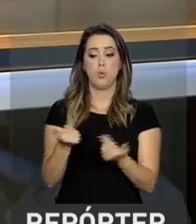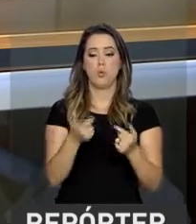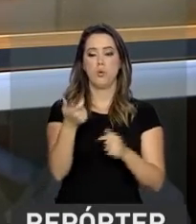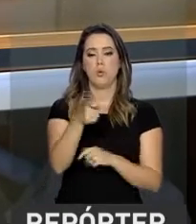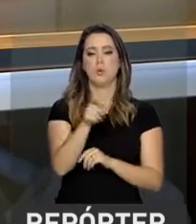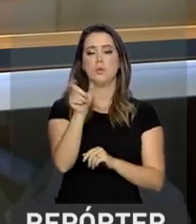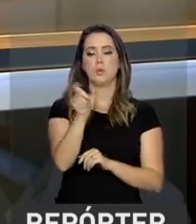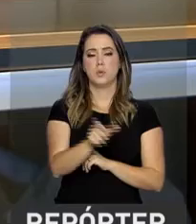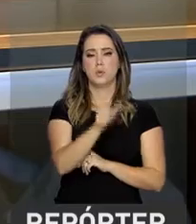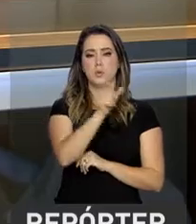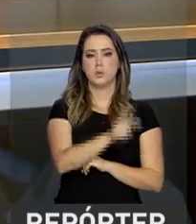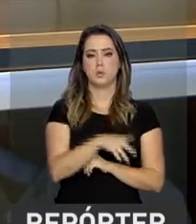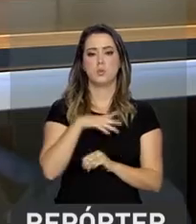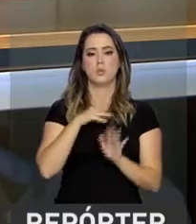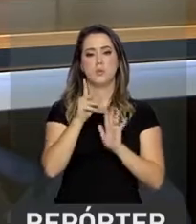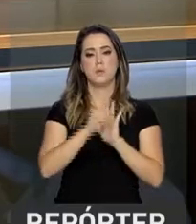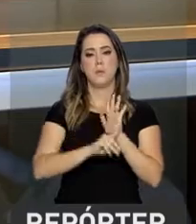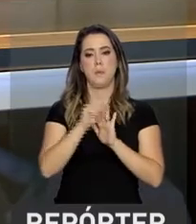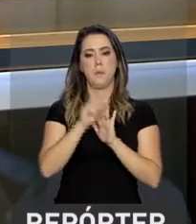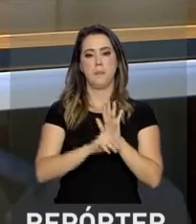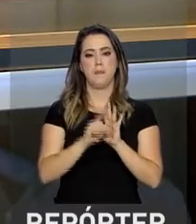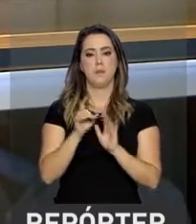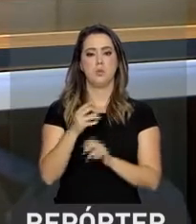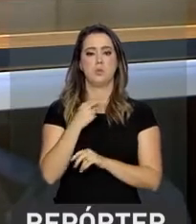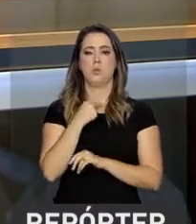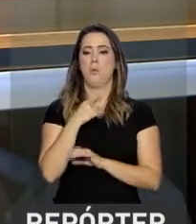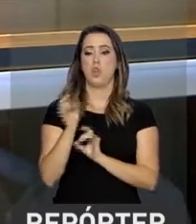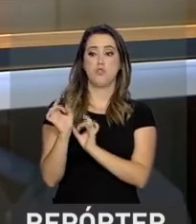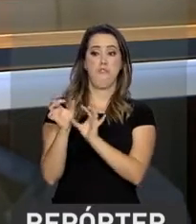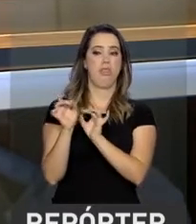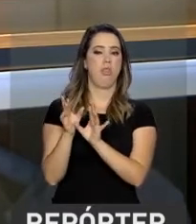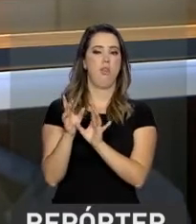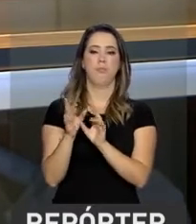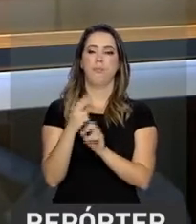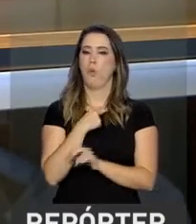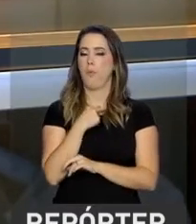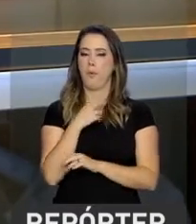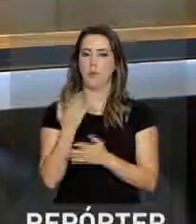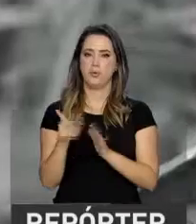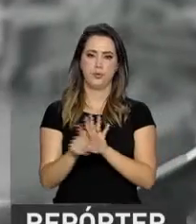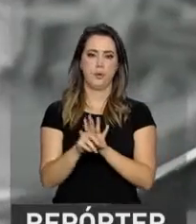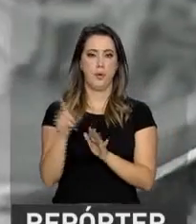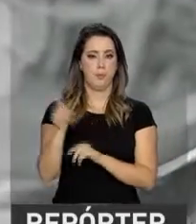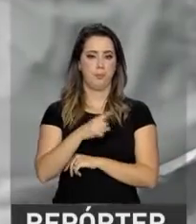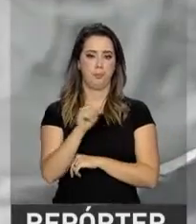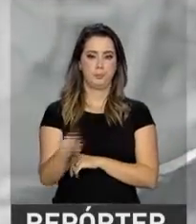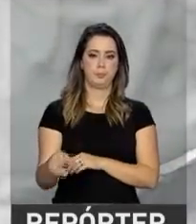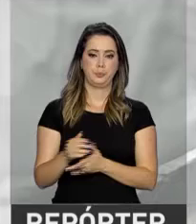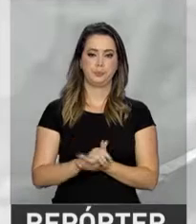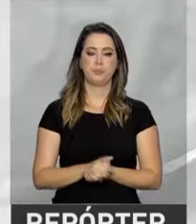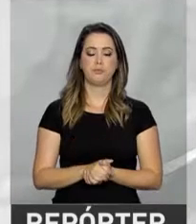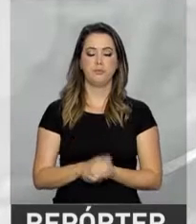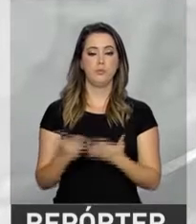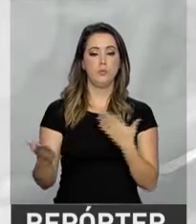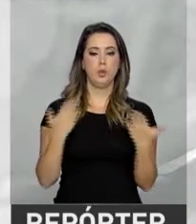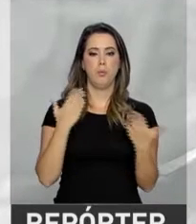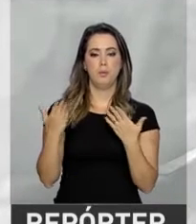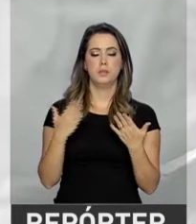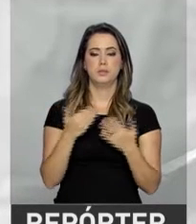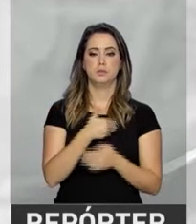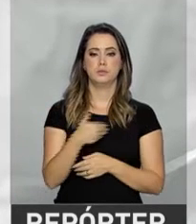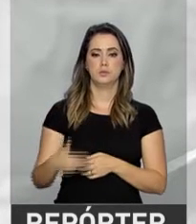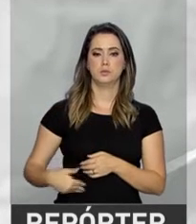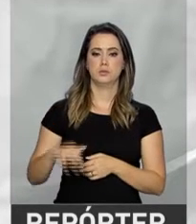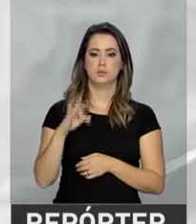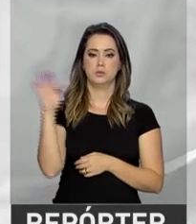rural só não tá só está ali restrita a comercialização do lote que a legislação não permite o balanço do governo federal aponta que